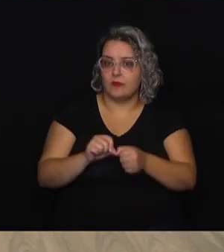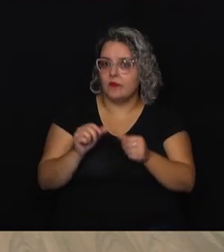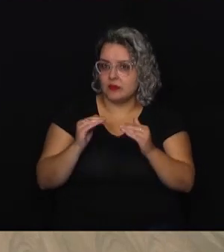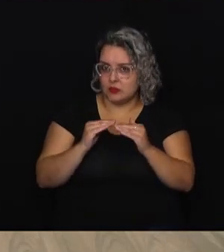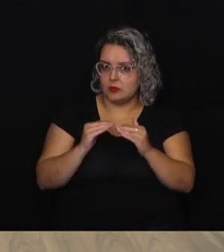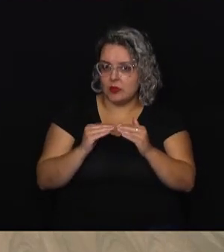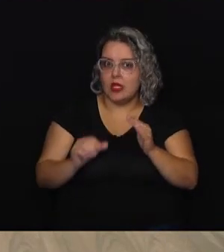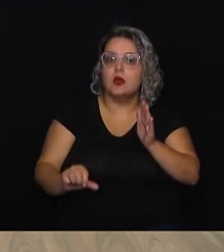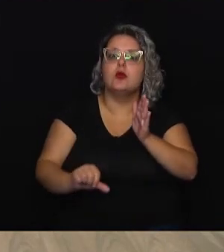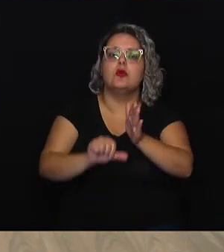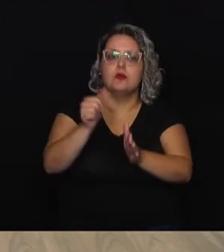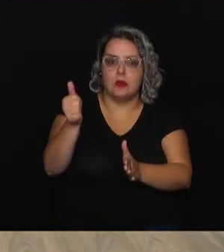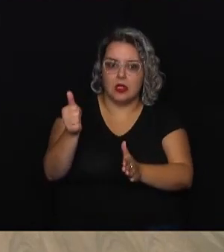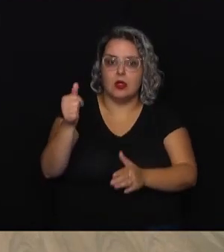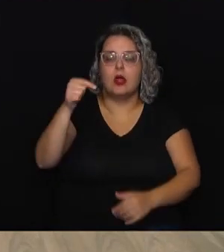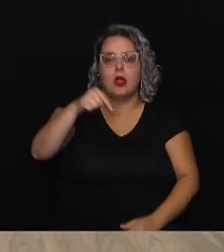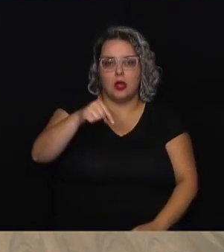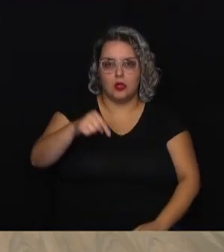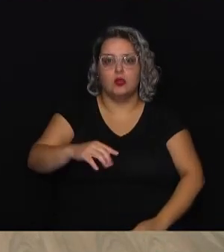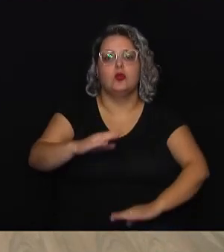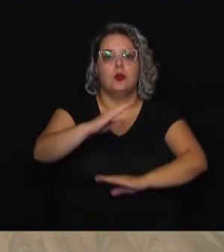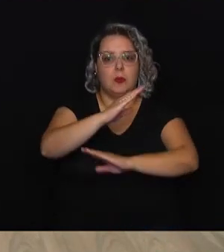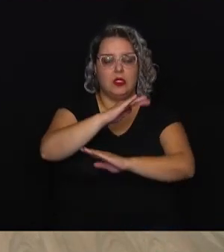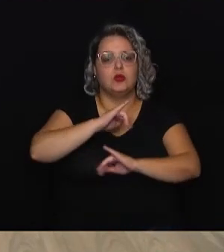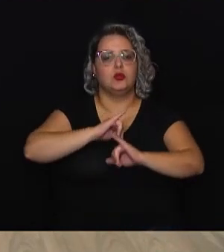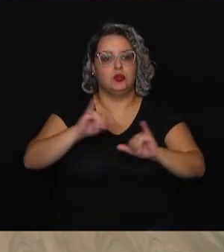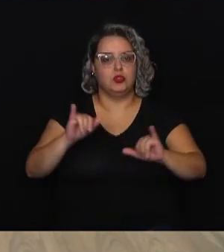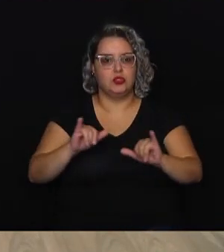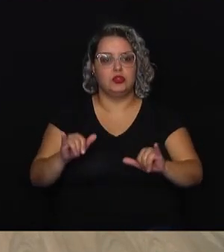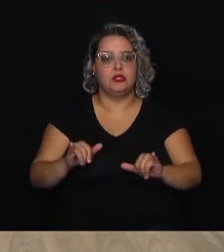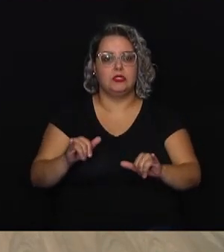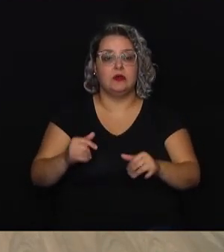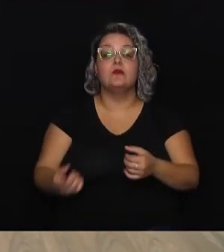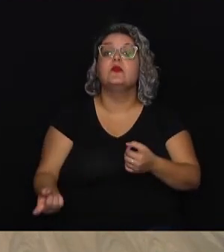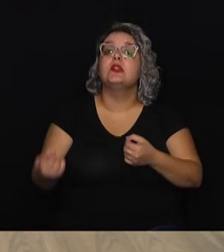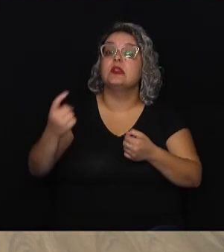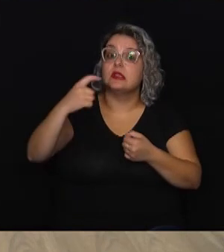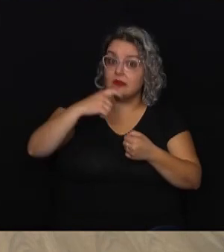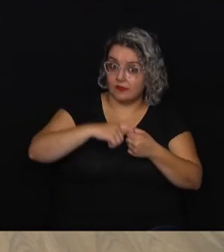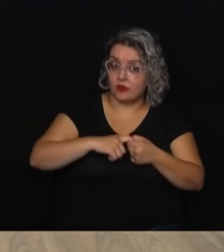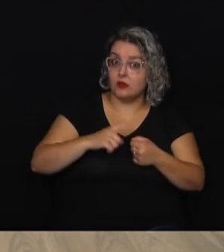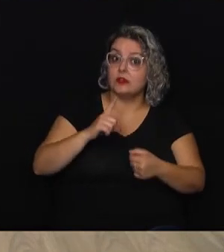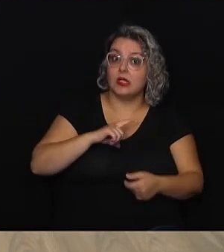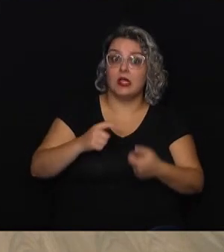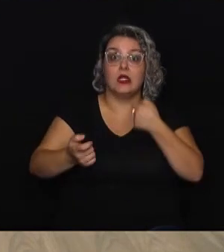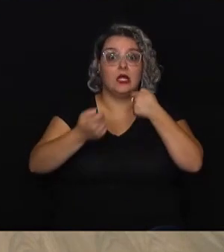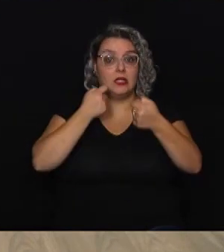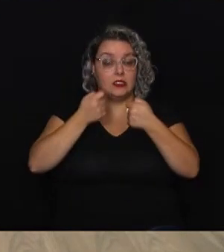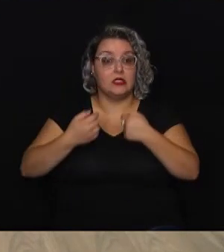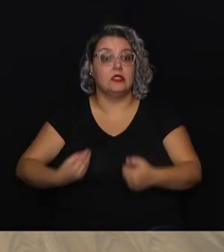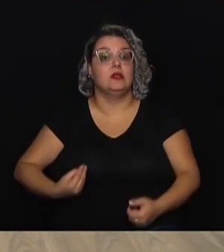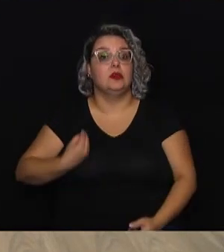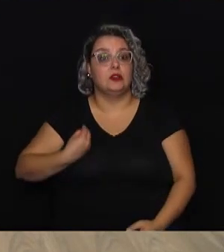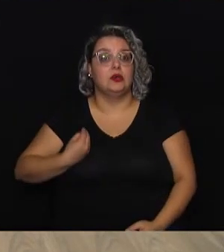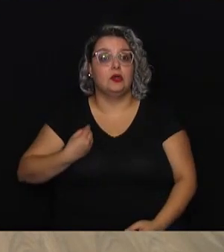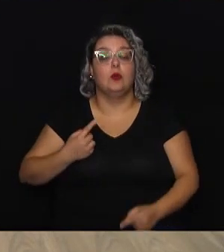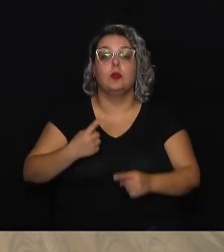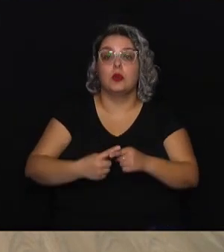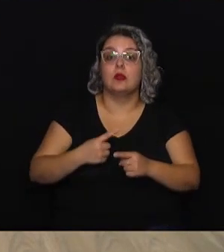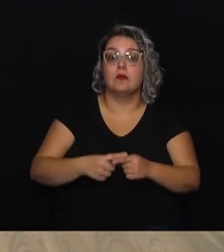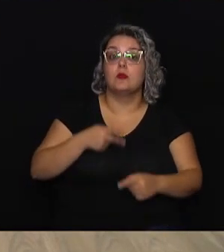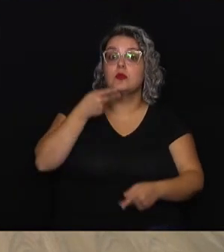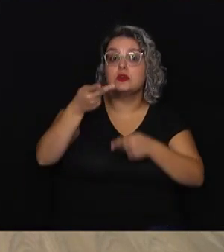seguinte, primeiro intervalo aqui no nosso Câmara Notícia e na volta tem entrevista ao vivo, porque nós vamos